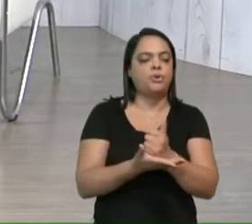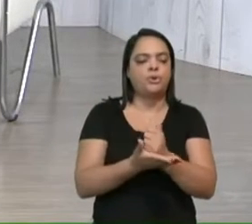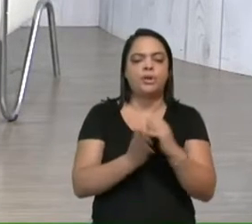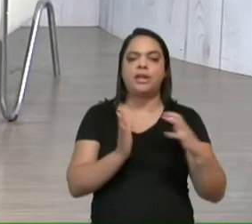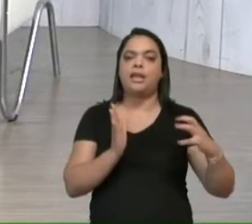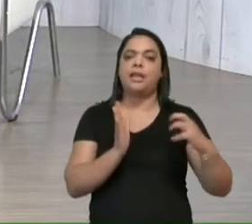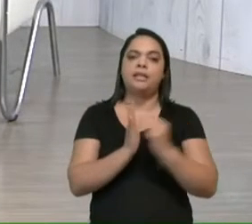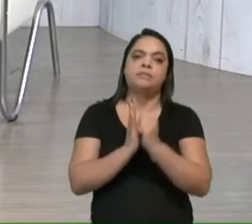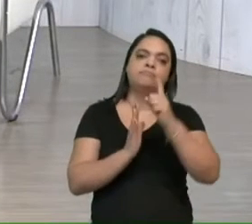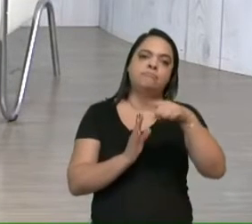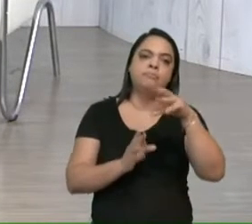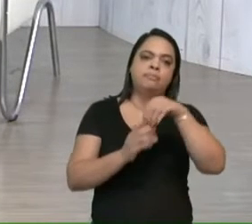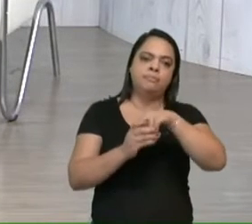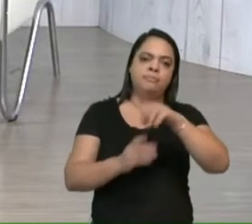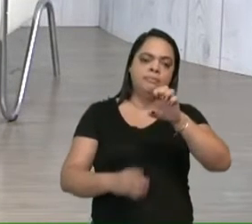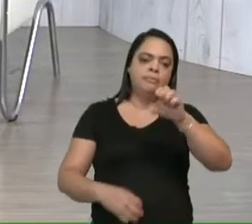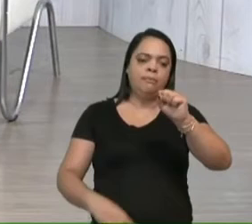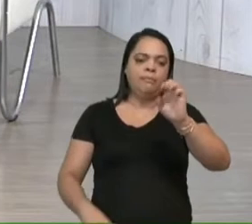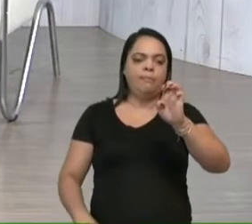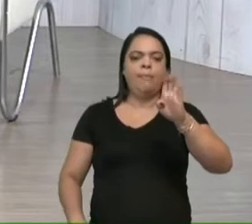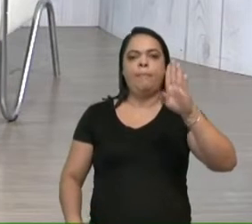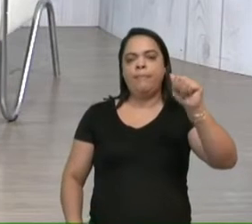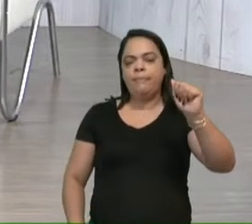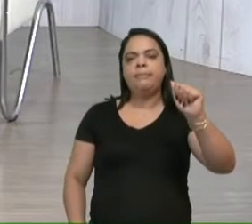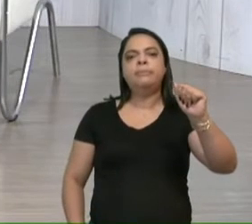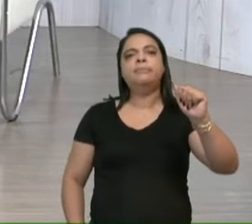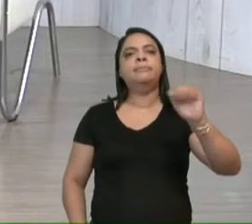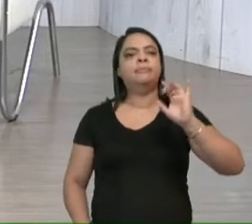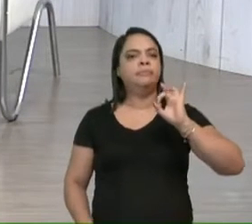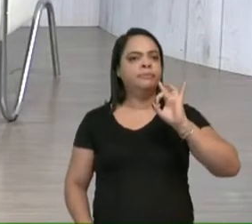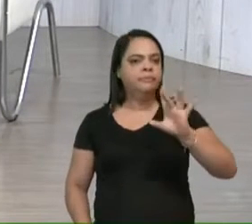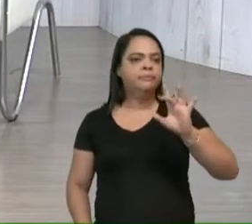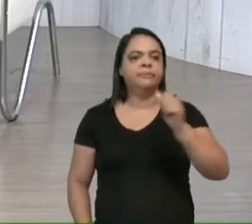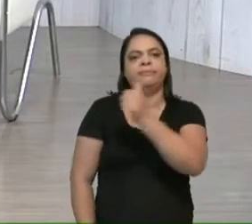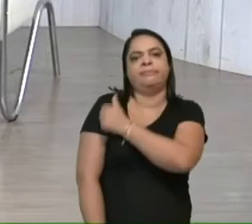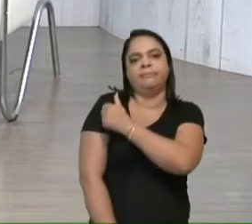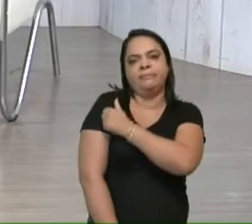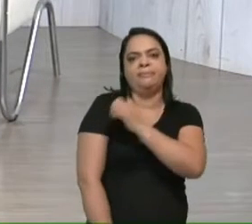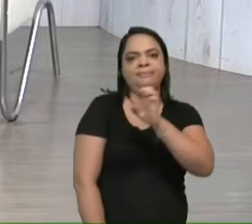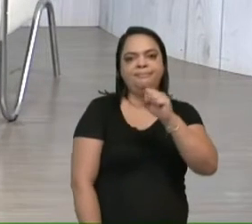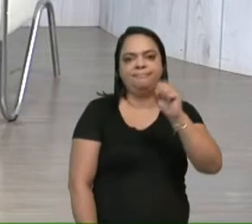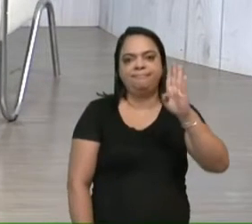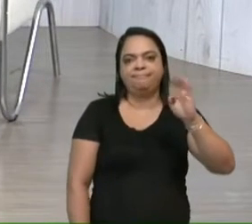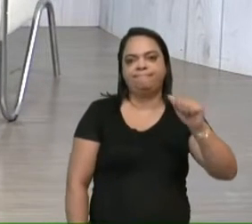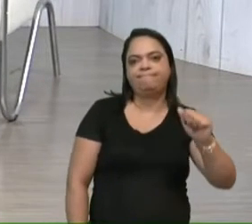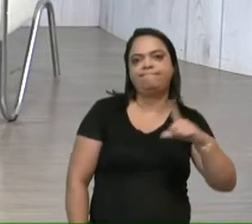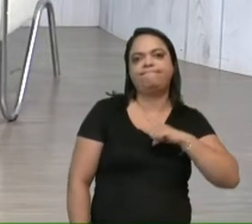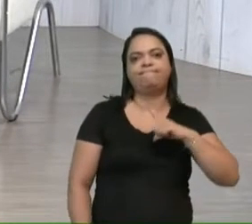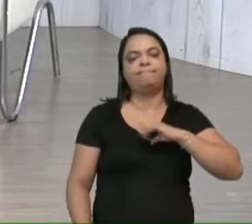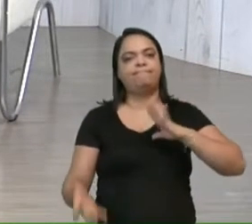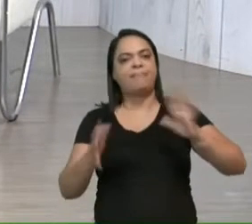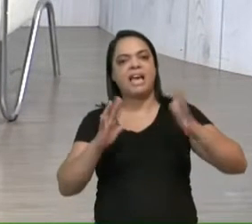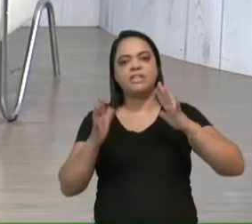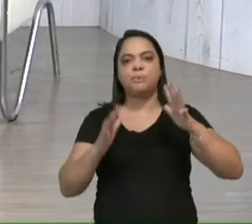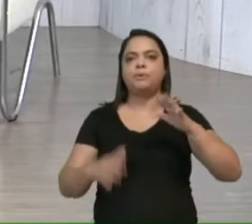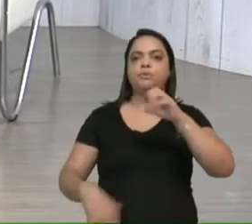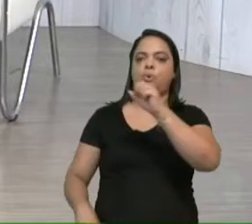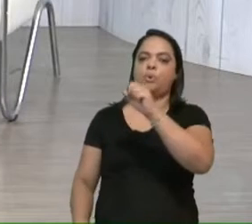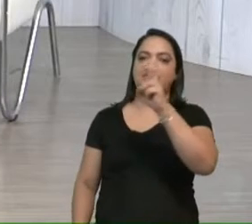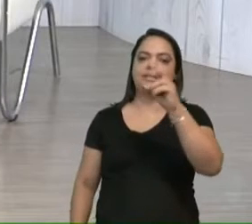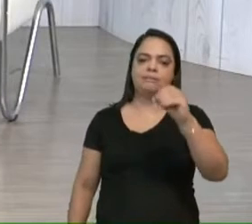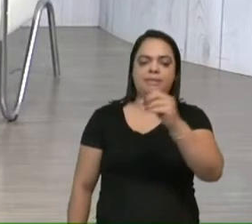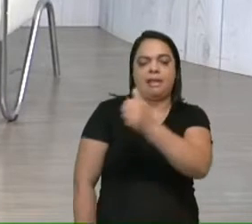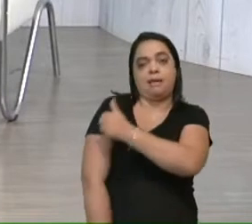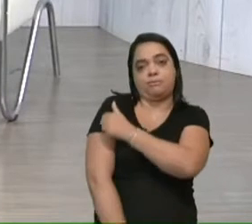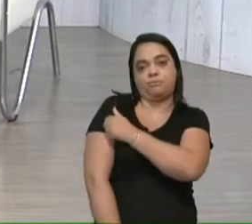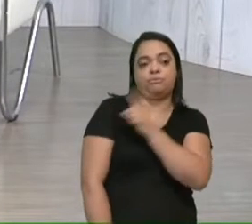é feito na Eba exceto os nossos estudantes da Eba que somam aproximadamente 850